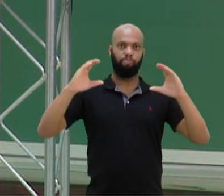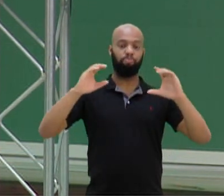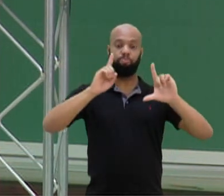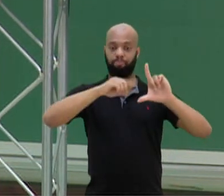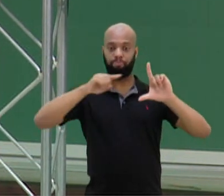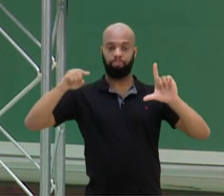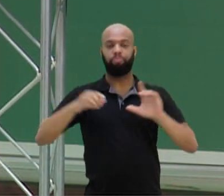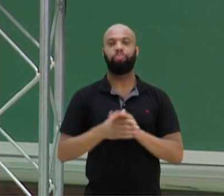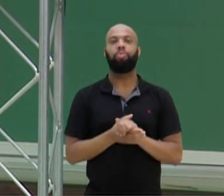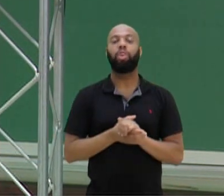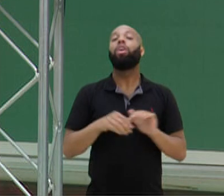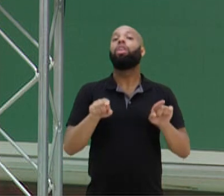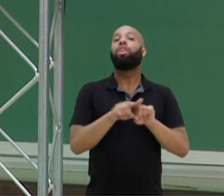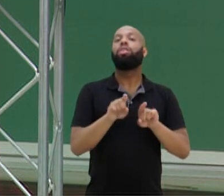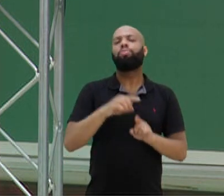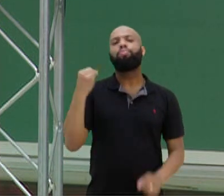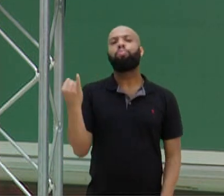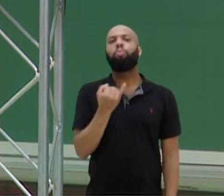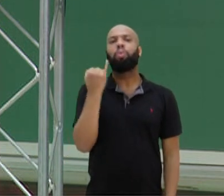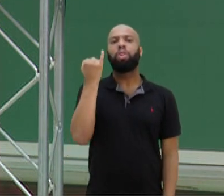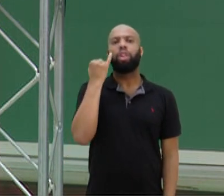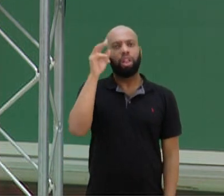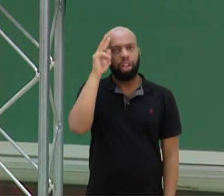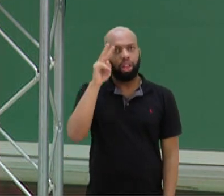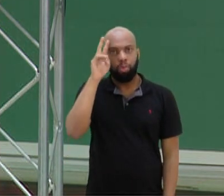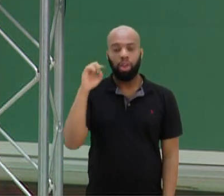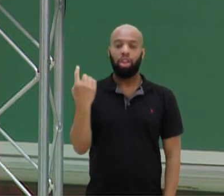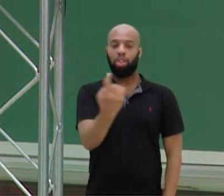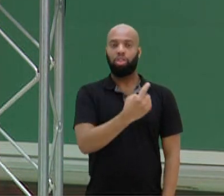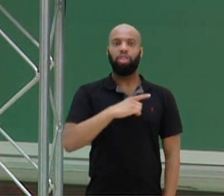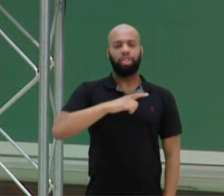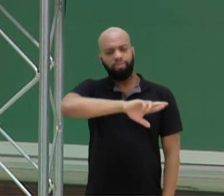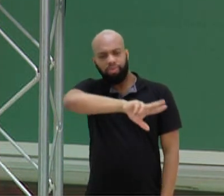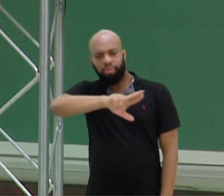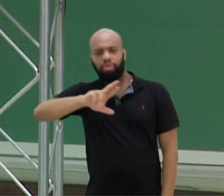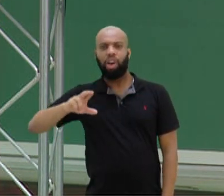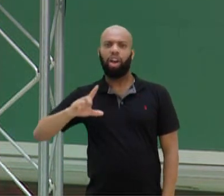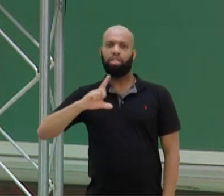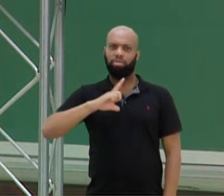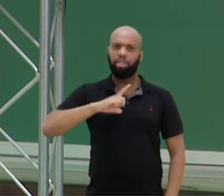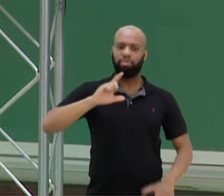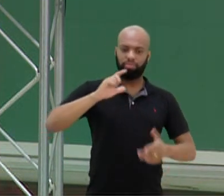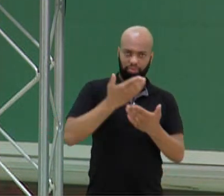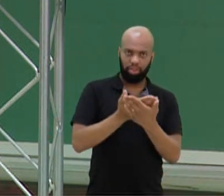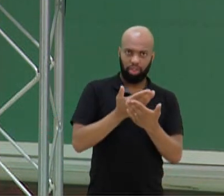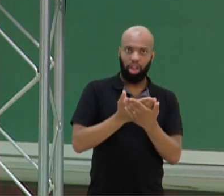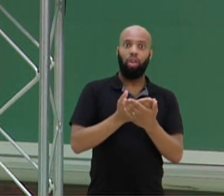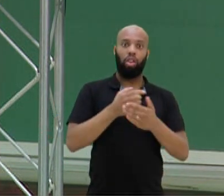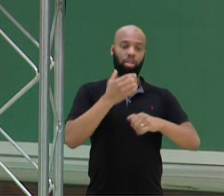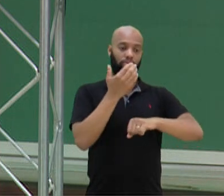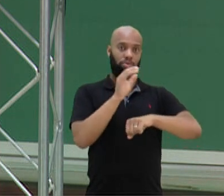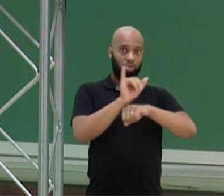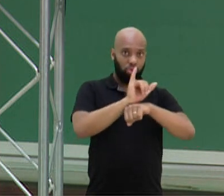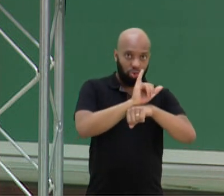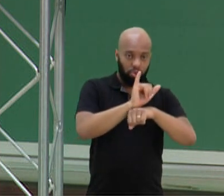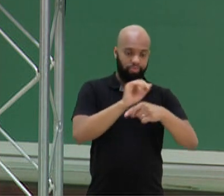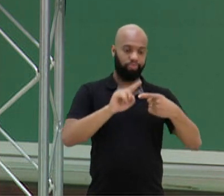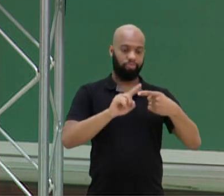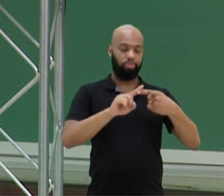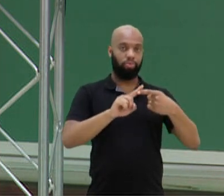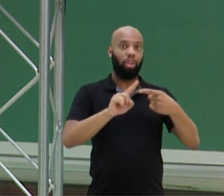Antes, lembrando, nós estamos em vários meios de comunicação, né? Pelo YouTube, no canal